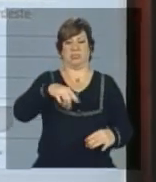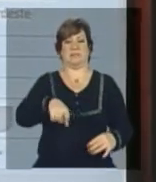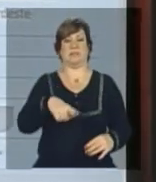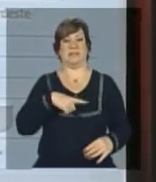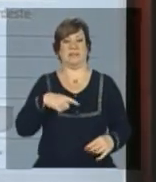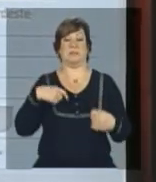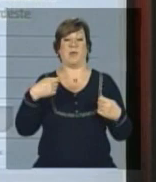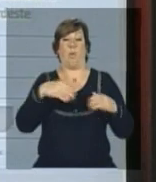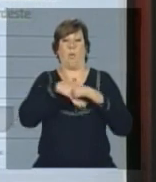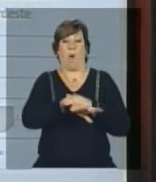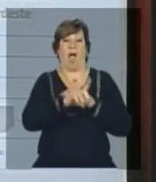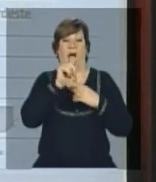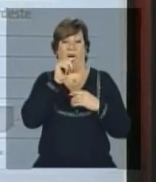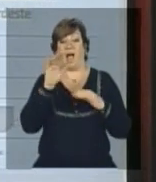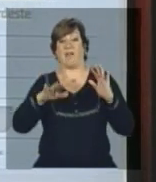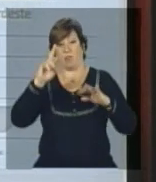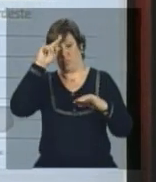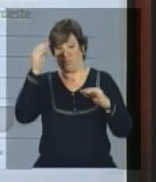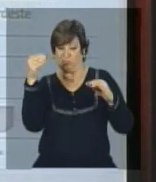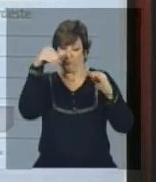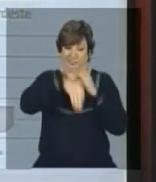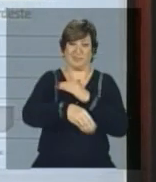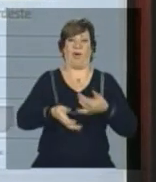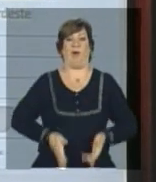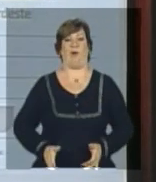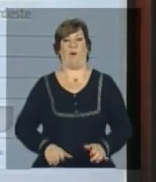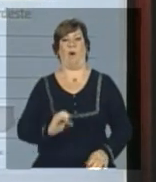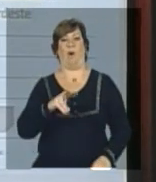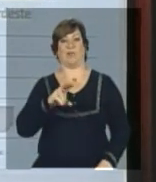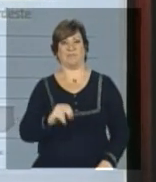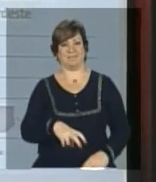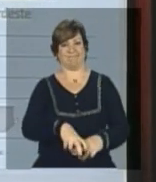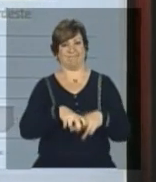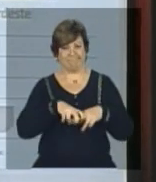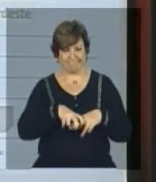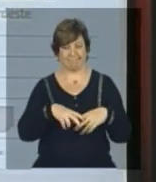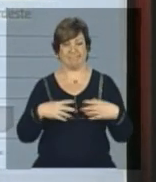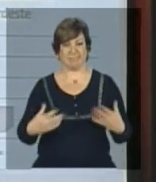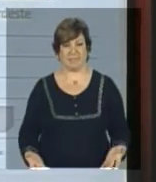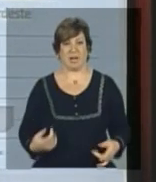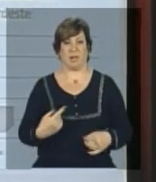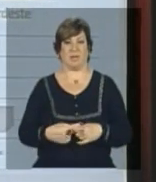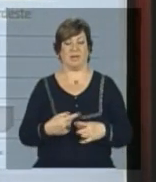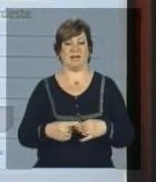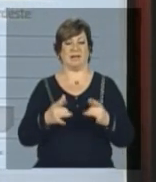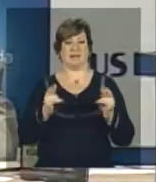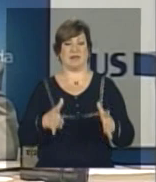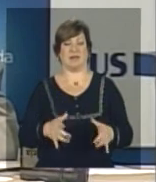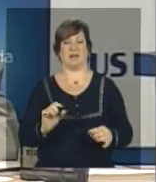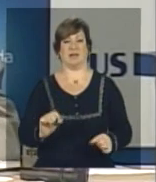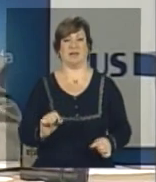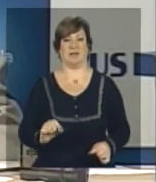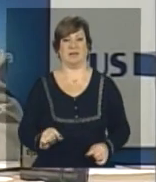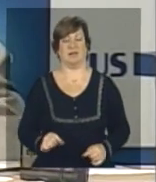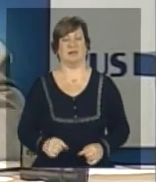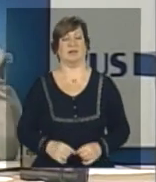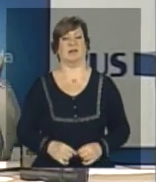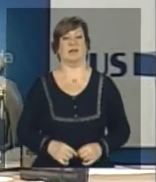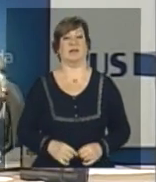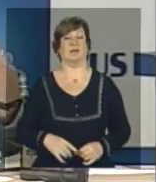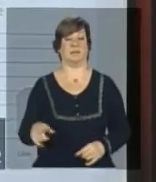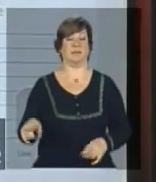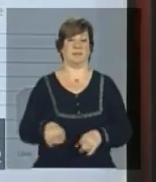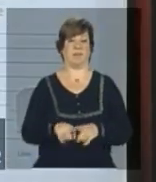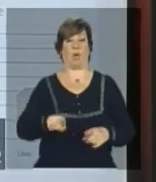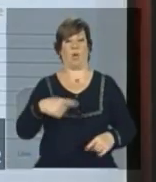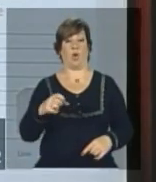abastecimento, têm que armazenar água de alguma maneira, porque não é um abastecimento, vamos dizer assim, permanente, né? 24 horas, 7 dias. Na